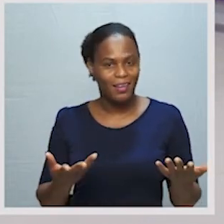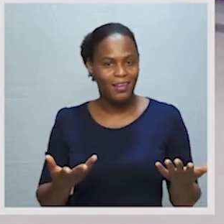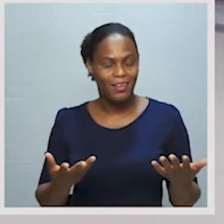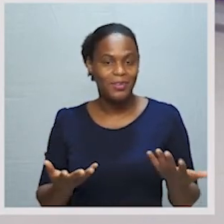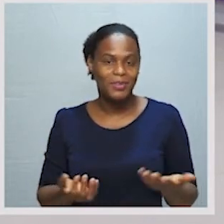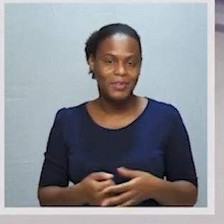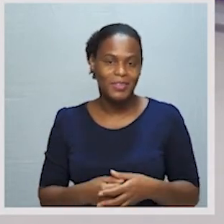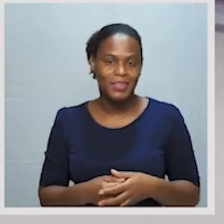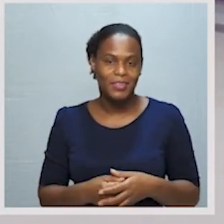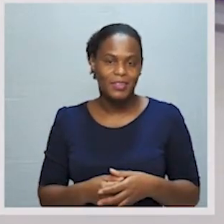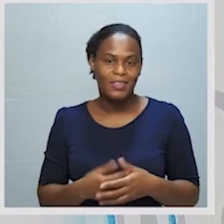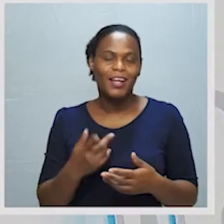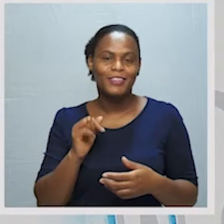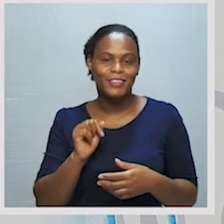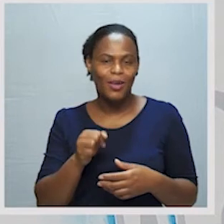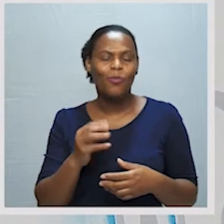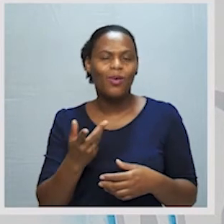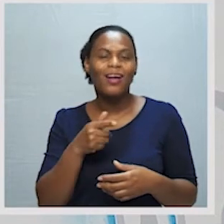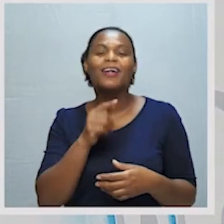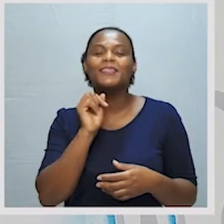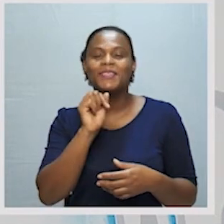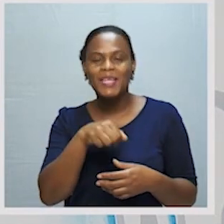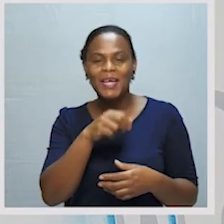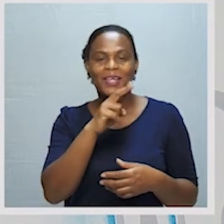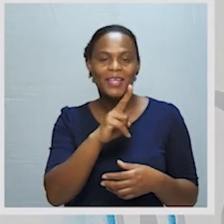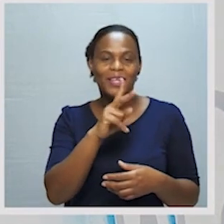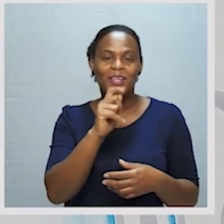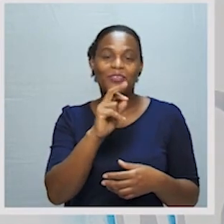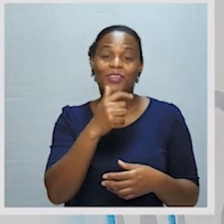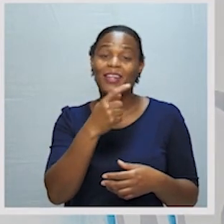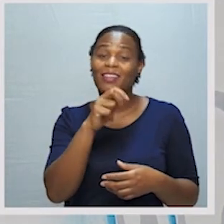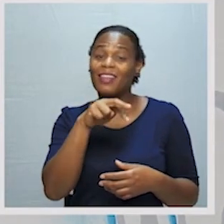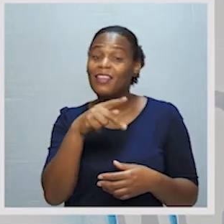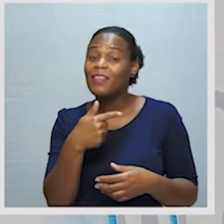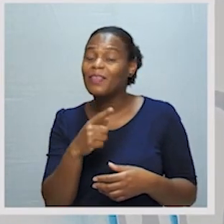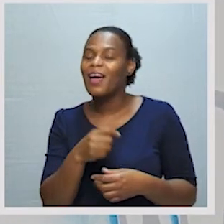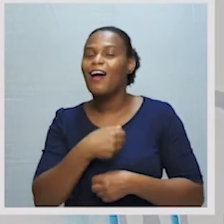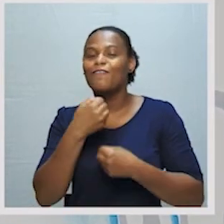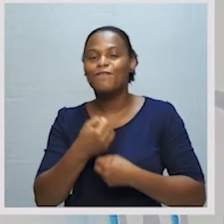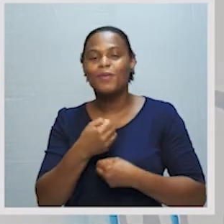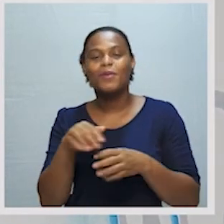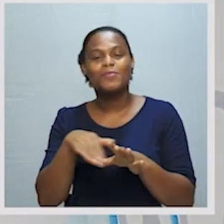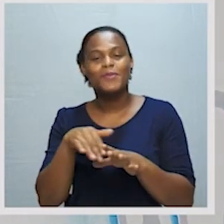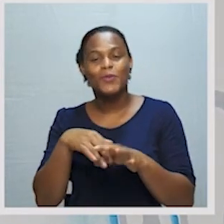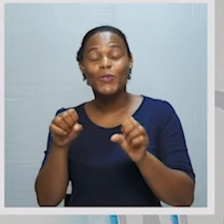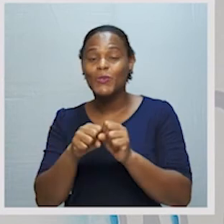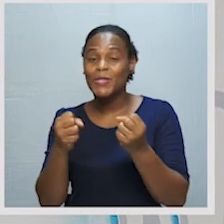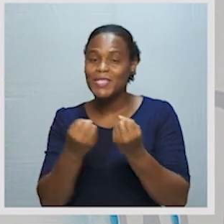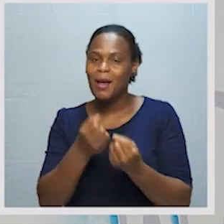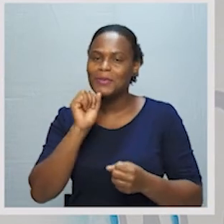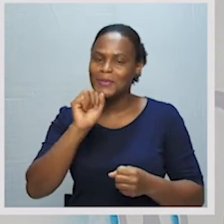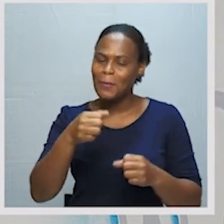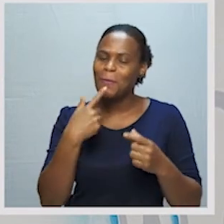É qual? É a vertente de afirmação e intervenção